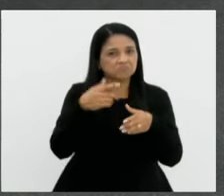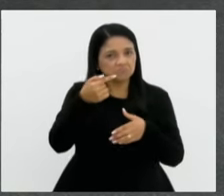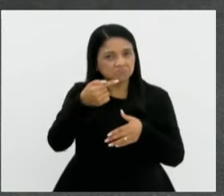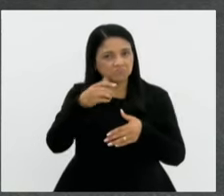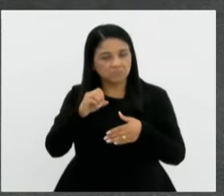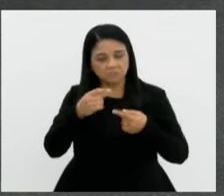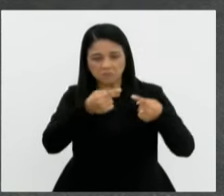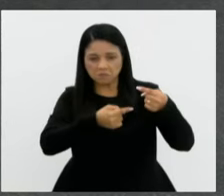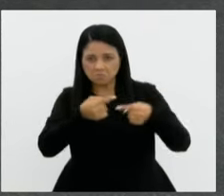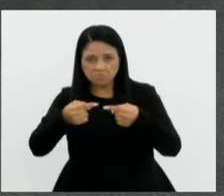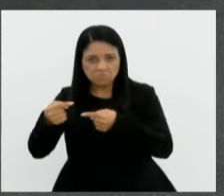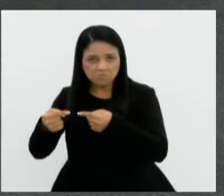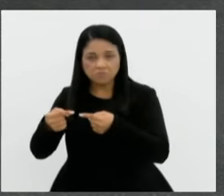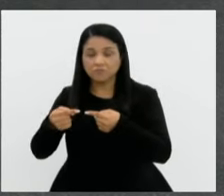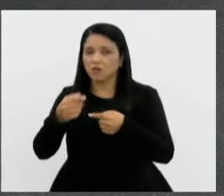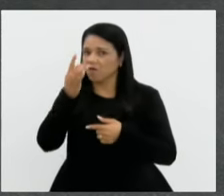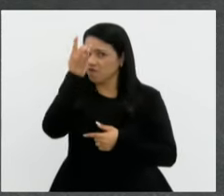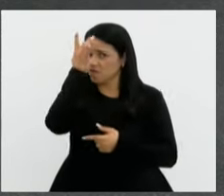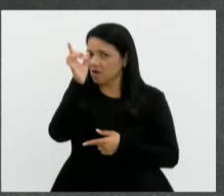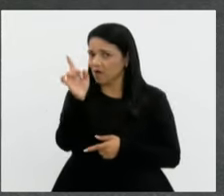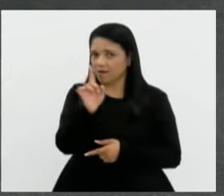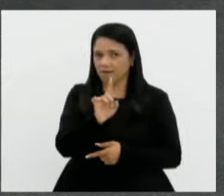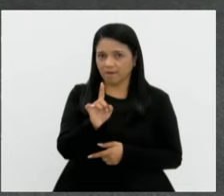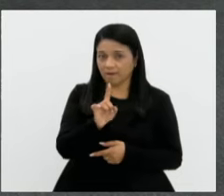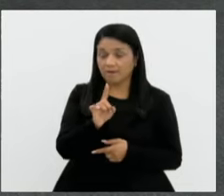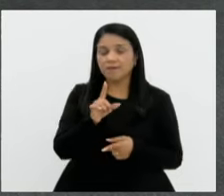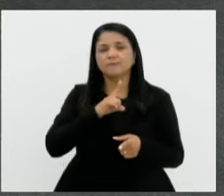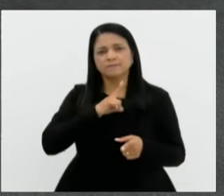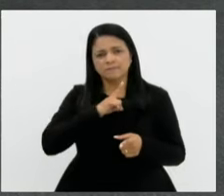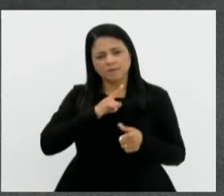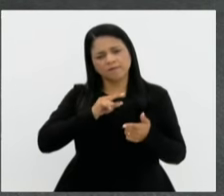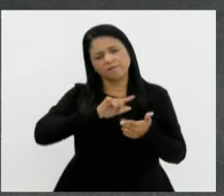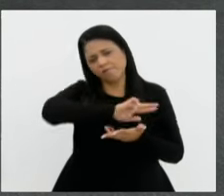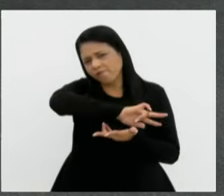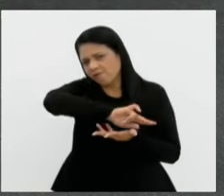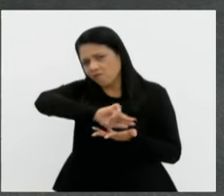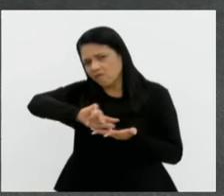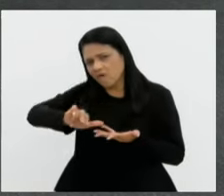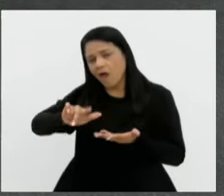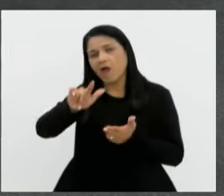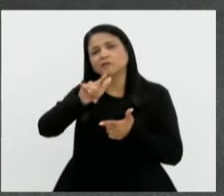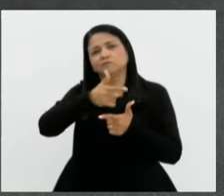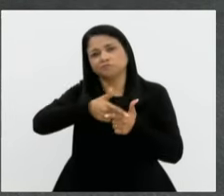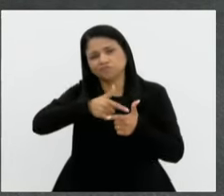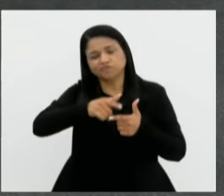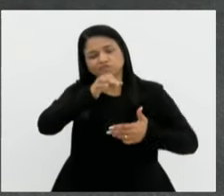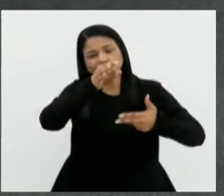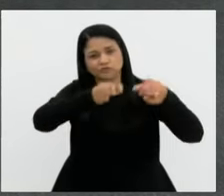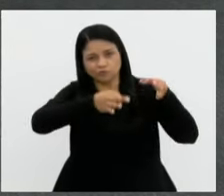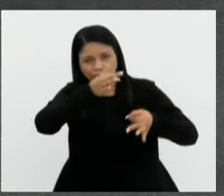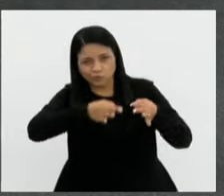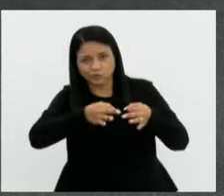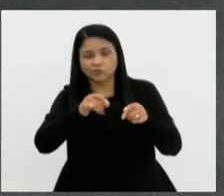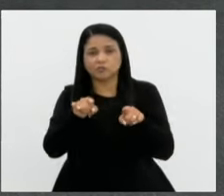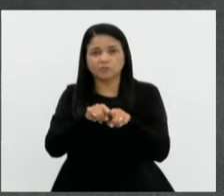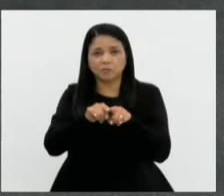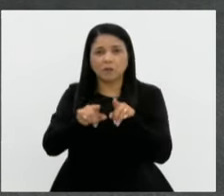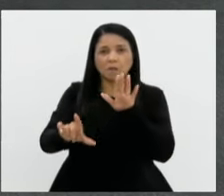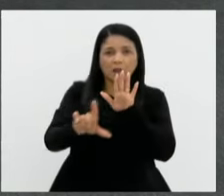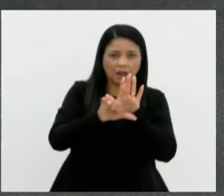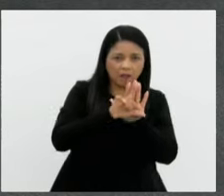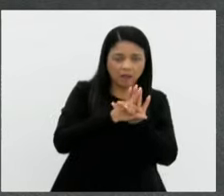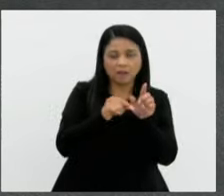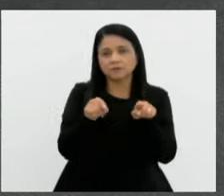um debate fácil, é um debate que possui várias dimensões, jurídicas, legais,